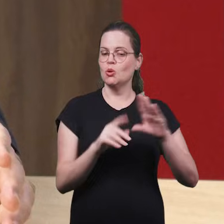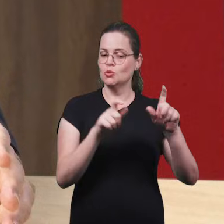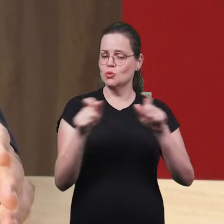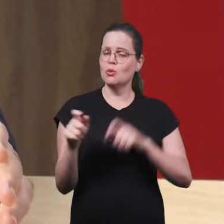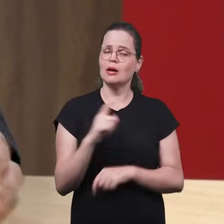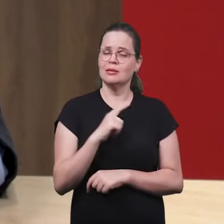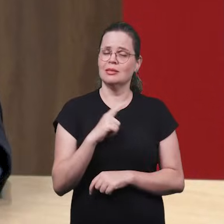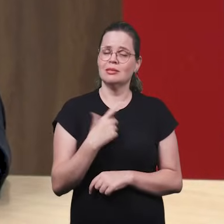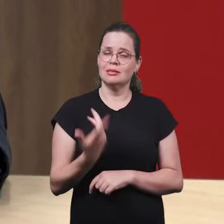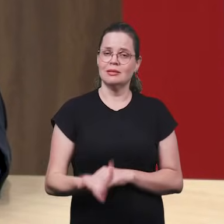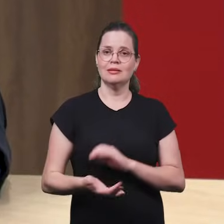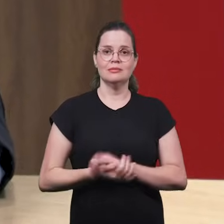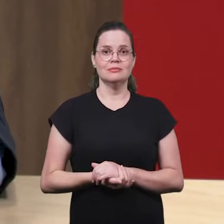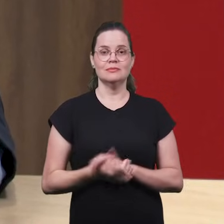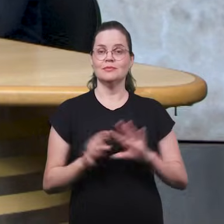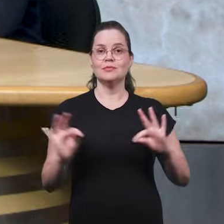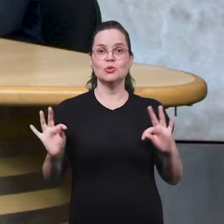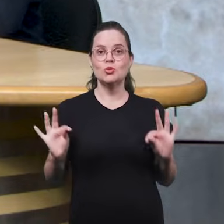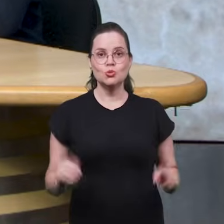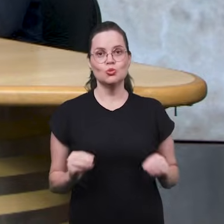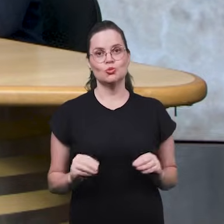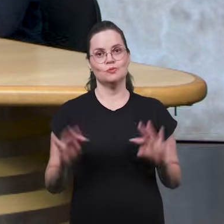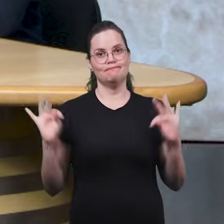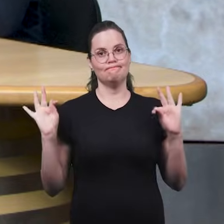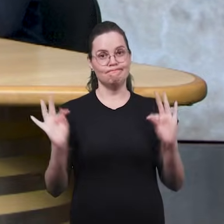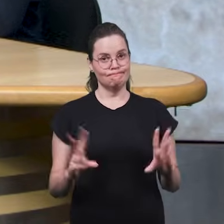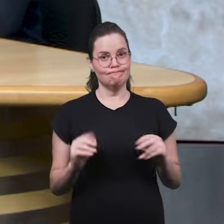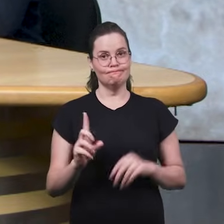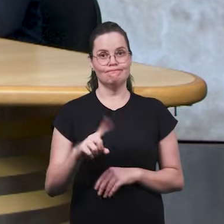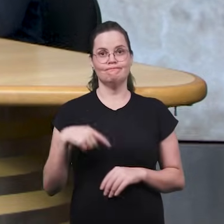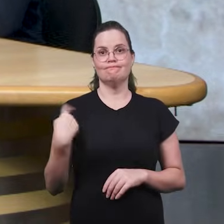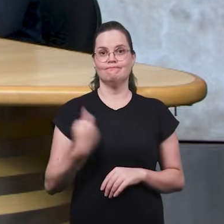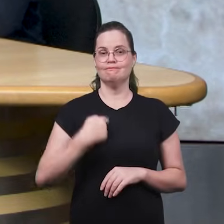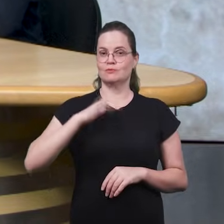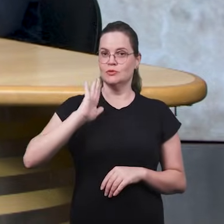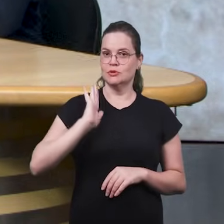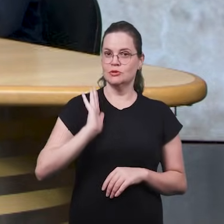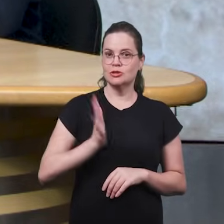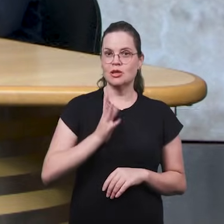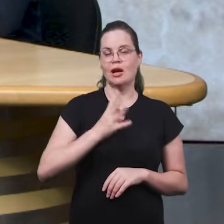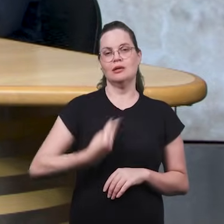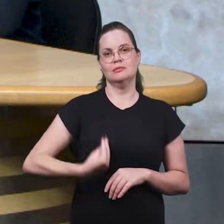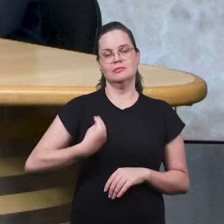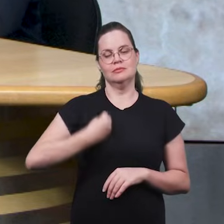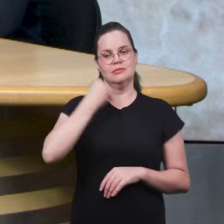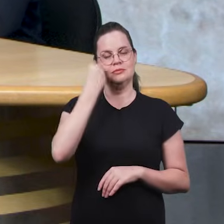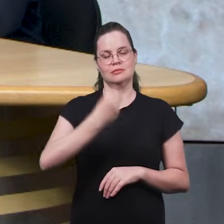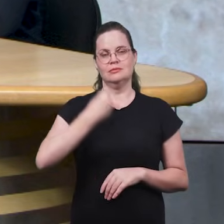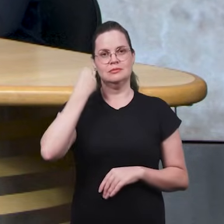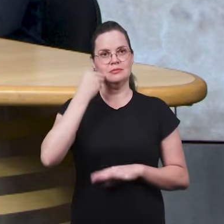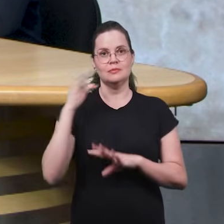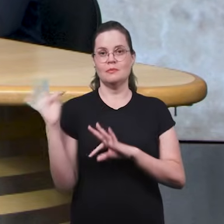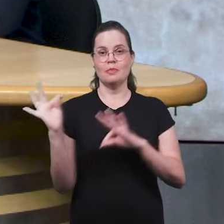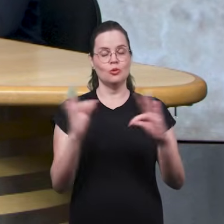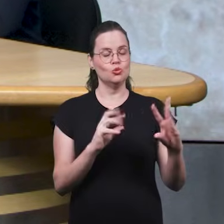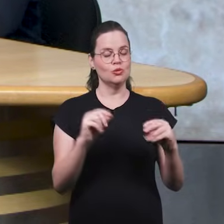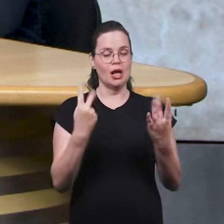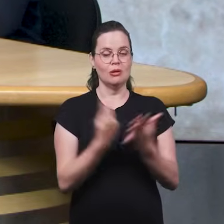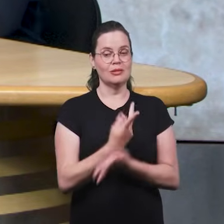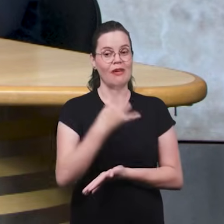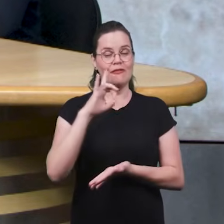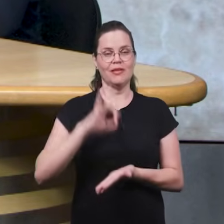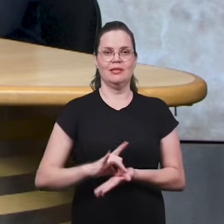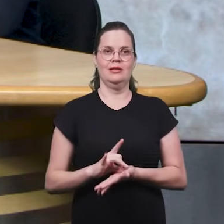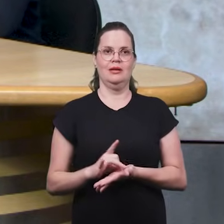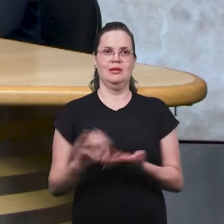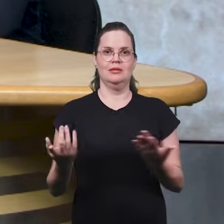lugares. Totalmente. Totalmente. Estamos totalmente mergulhados nisso. Isso é uma realidade, tá? Não tem...